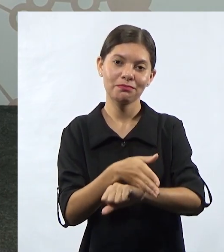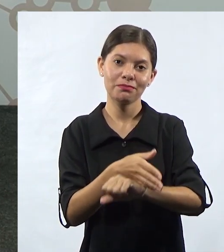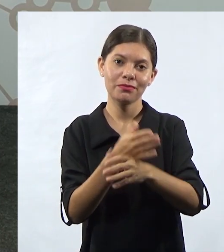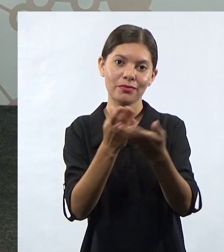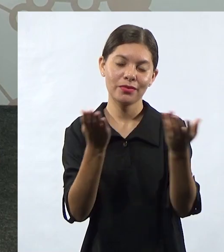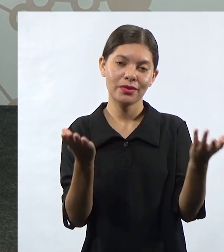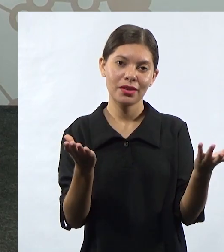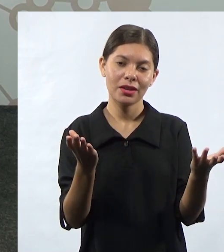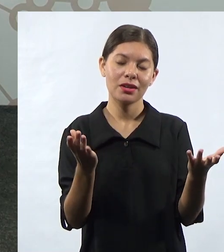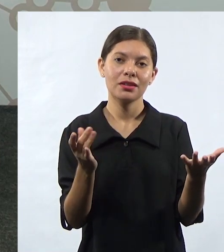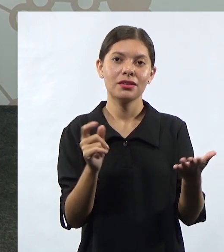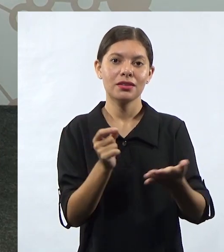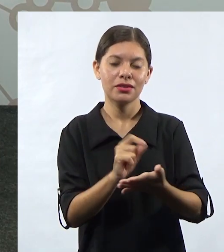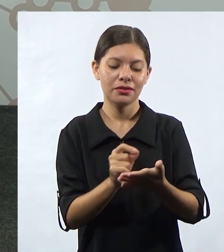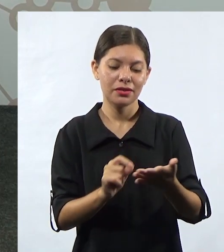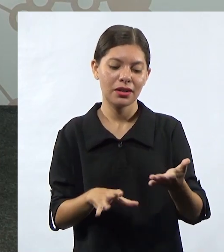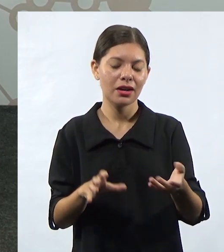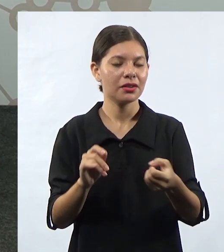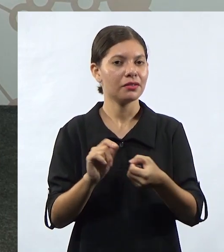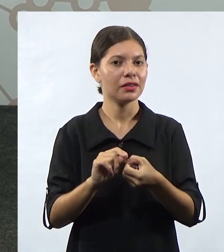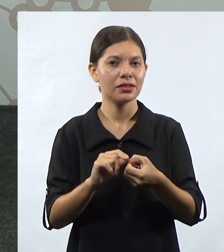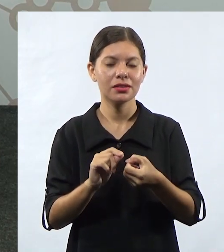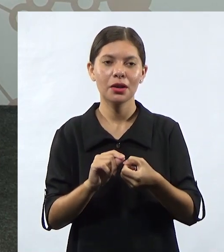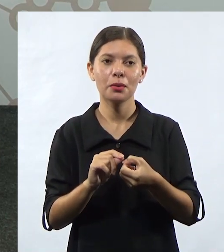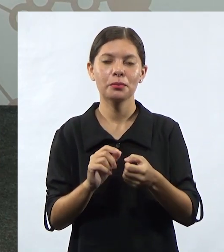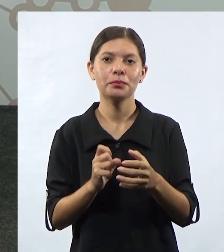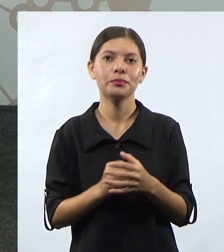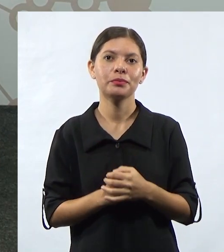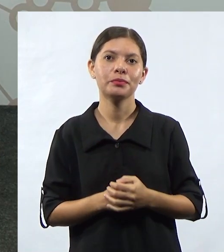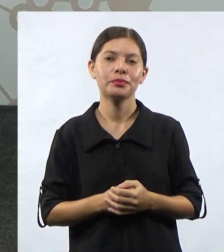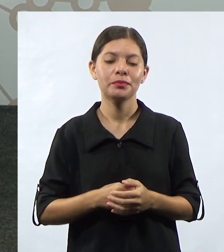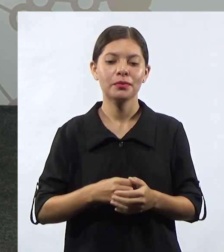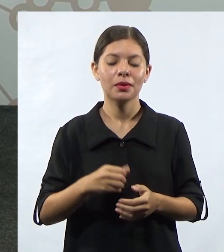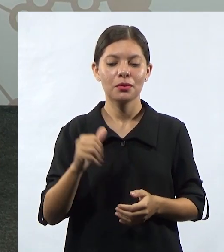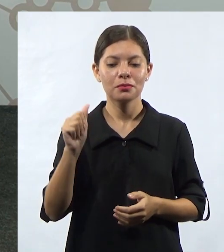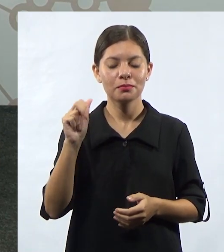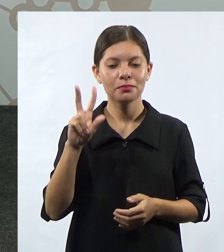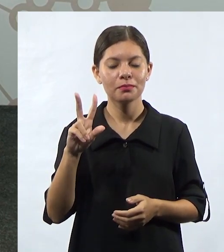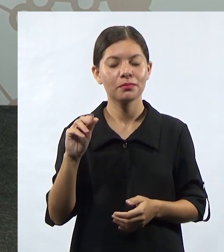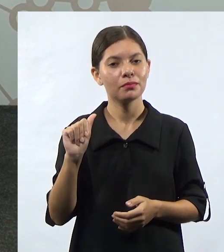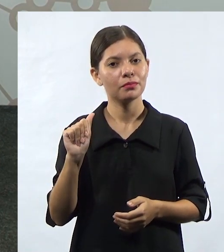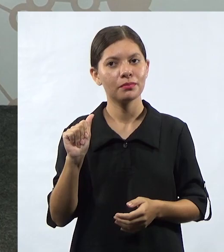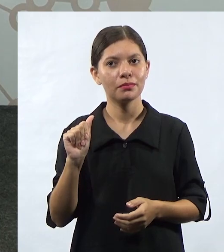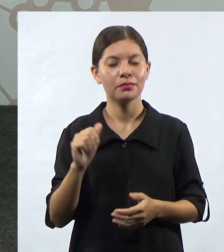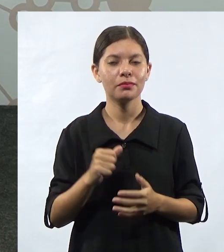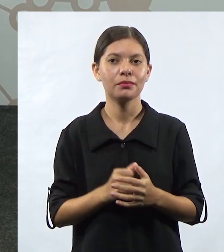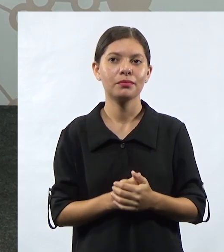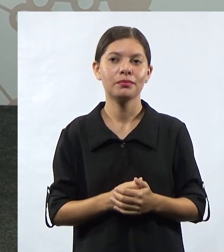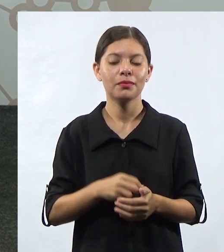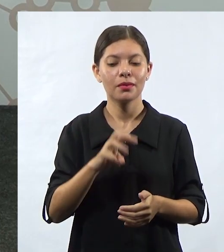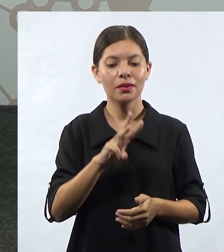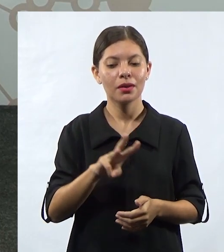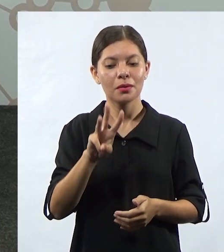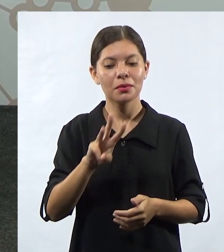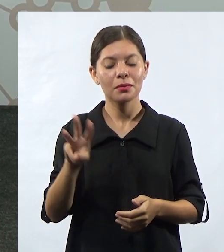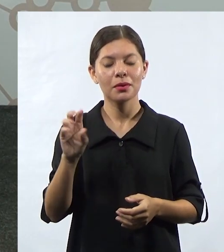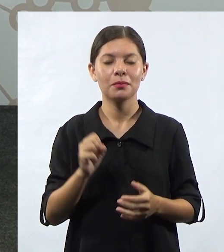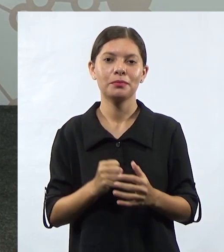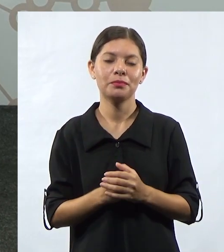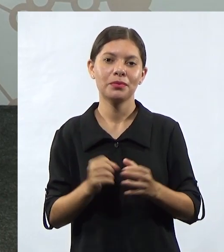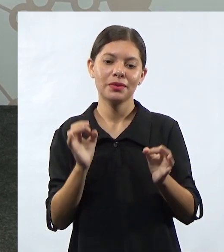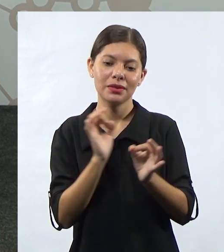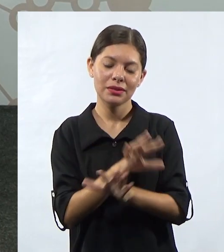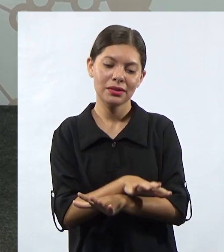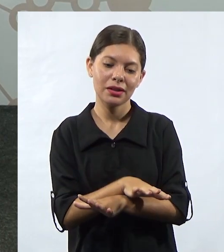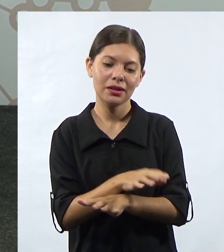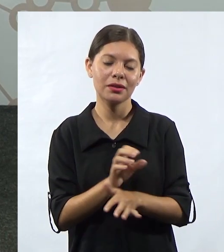que a gente possa fazer a nossa atividade, assim como os outros também que estão no ambiente virtual, tá? Então, eu encerro por